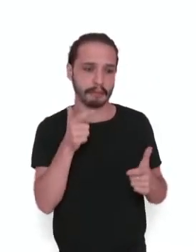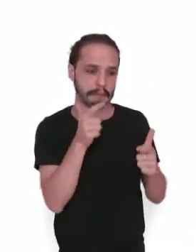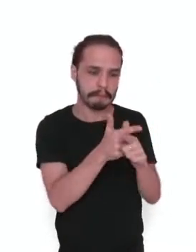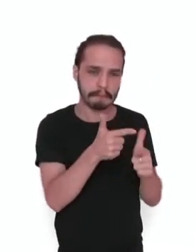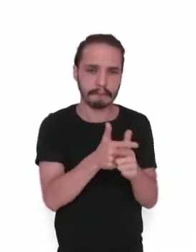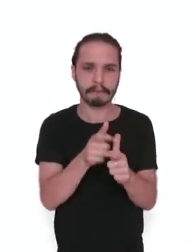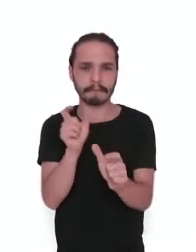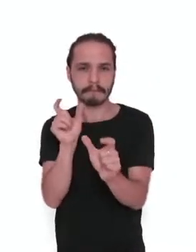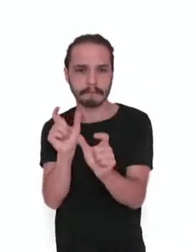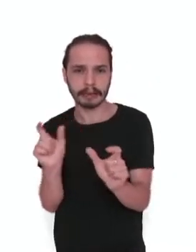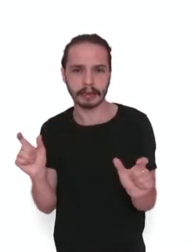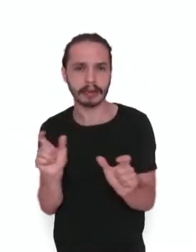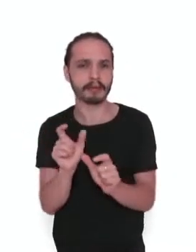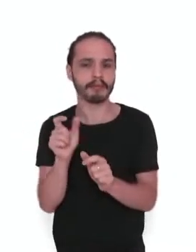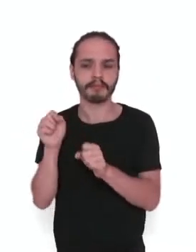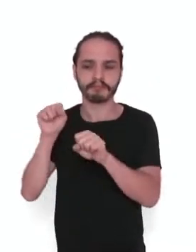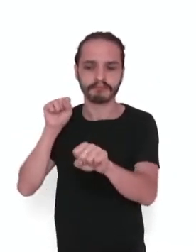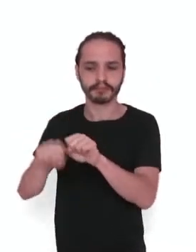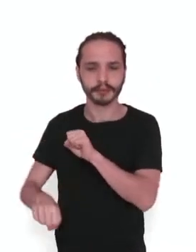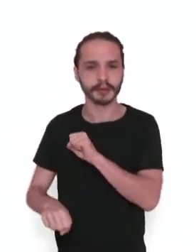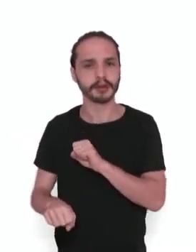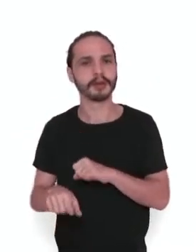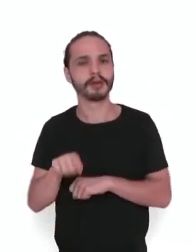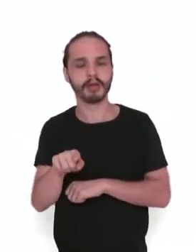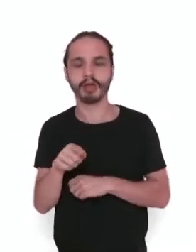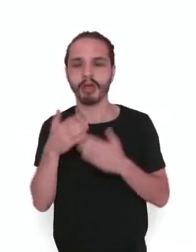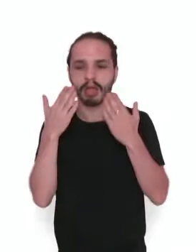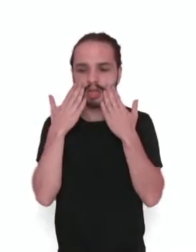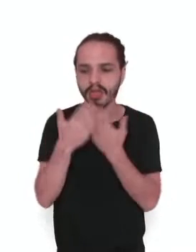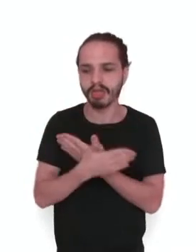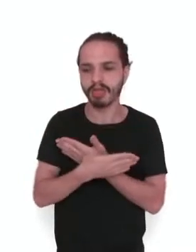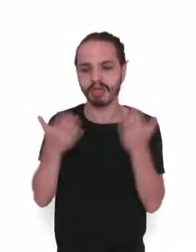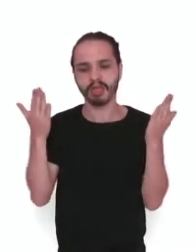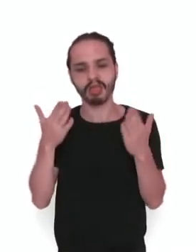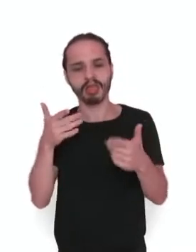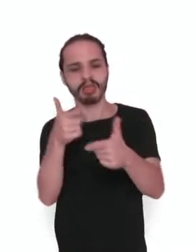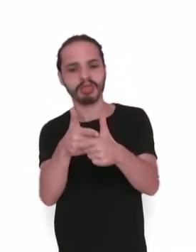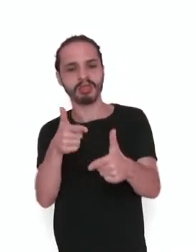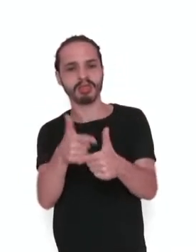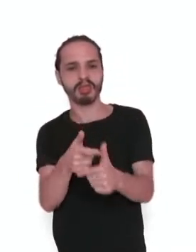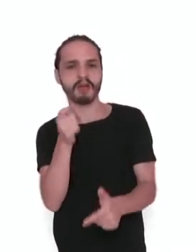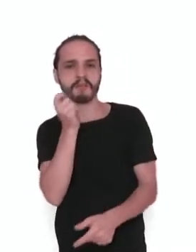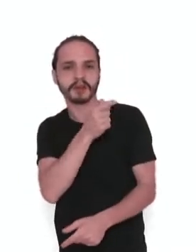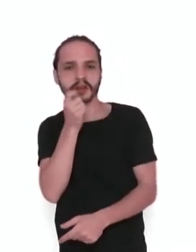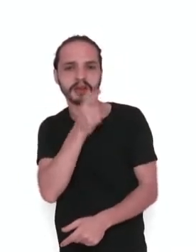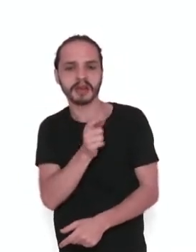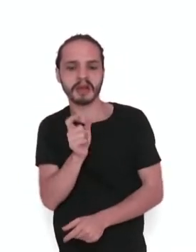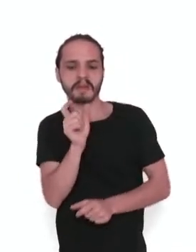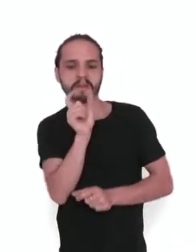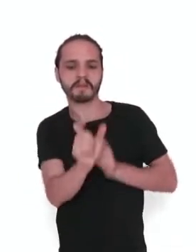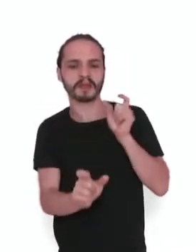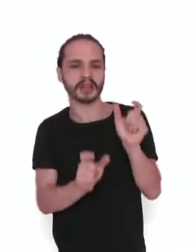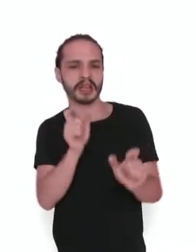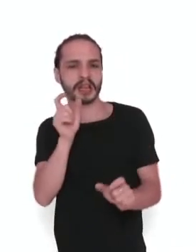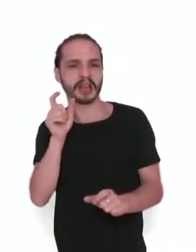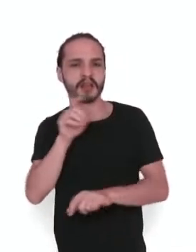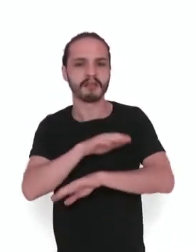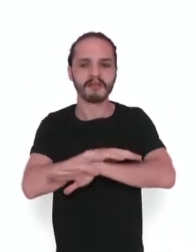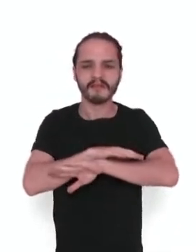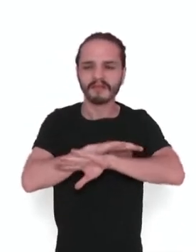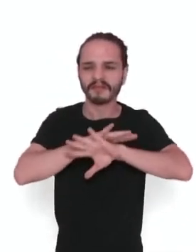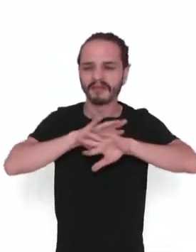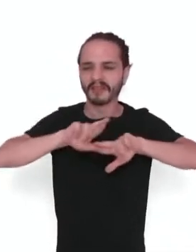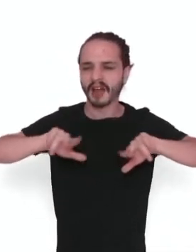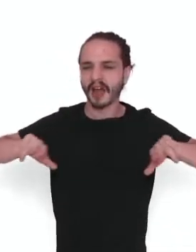intimidadas, expostas e ridicularizadas. São chamadas por apelidos vexatórios e sofrem